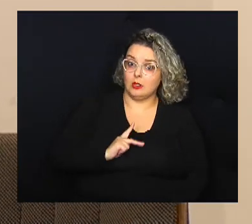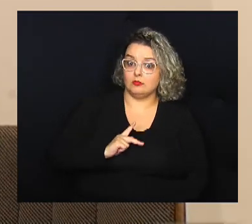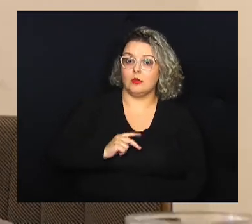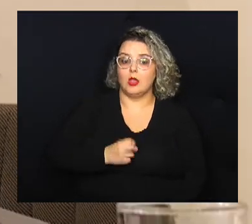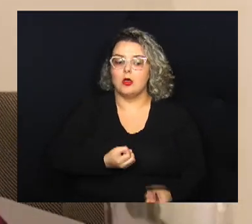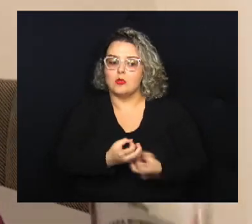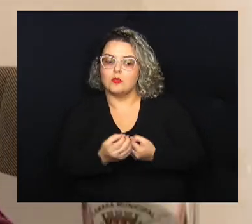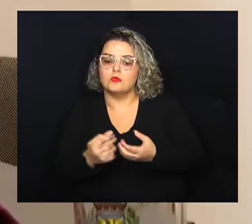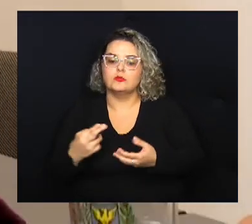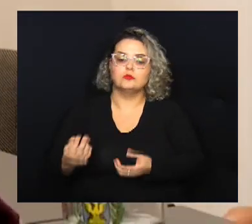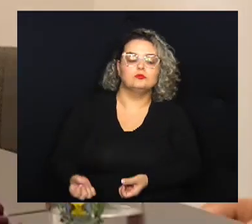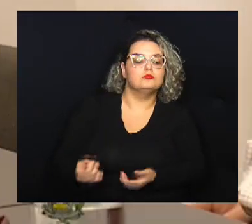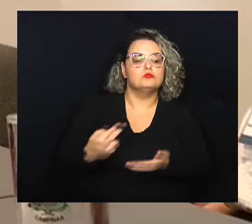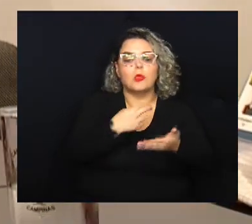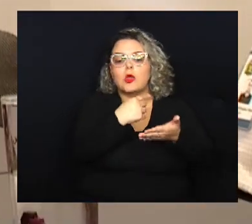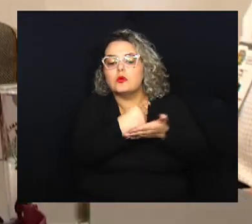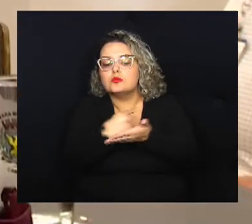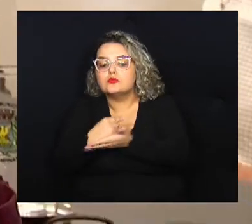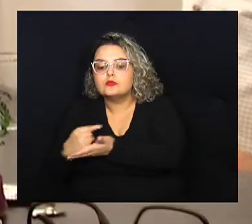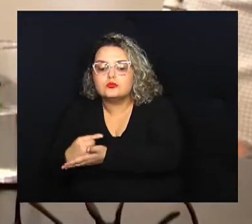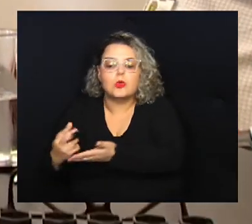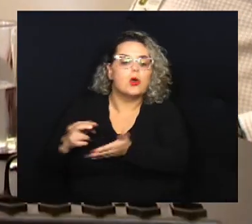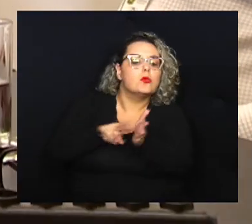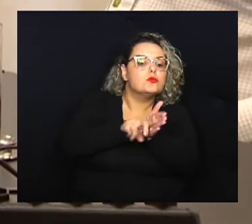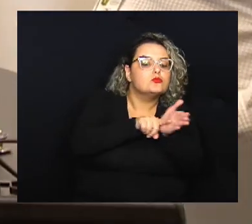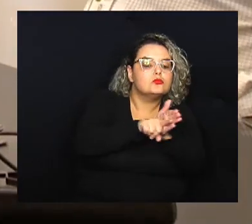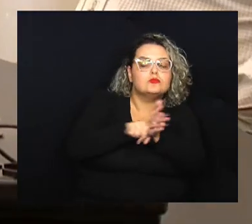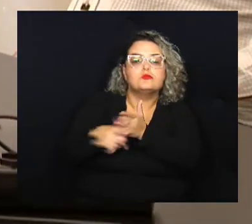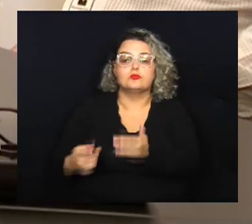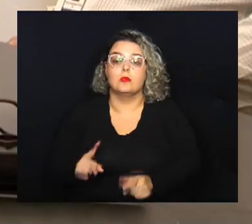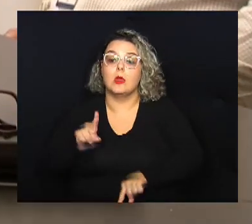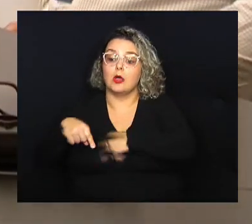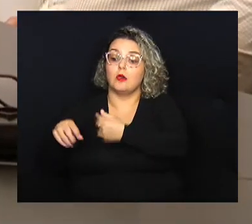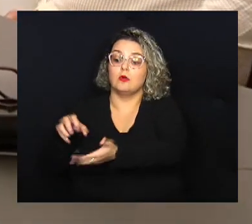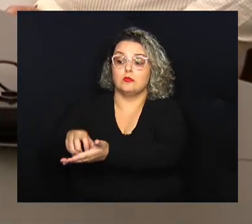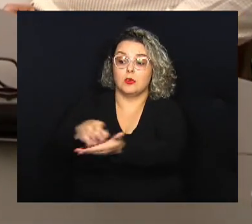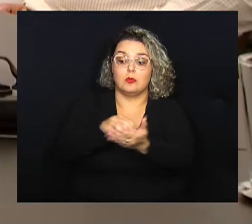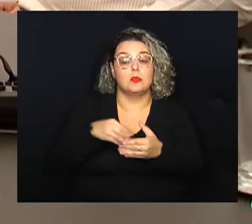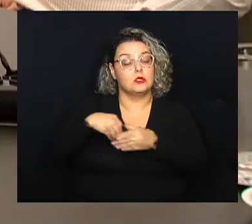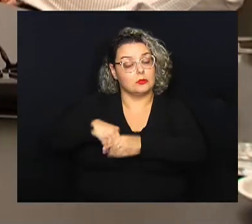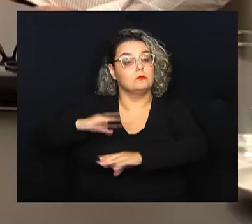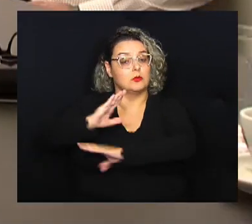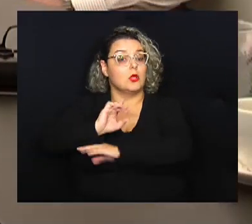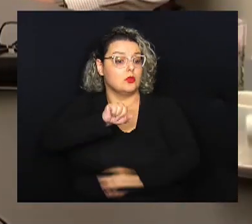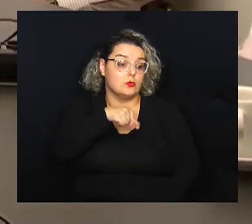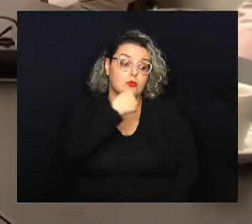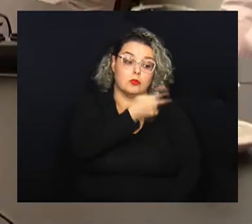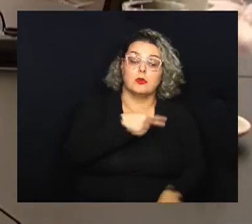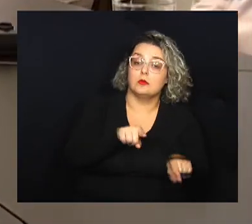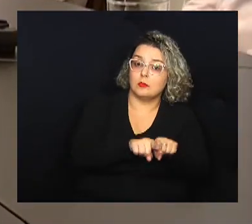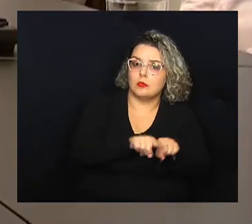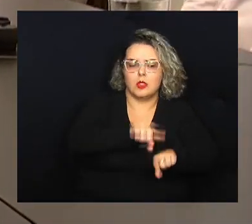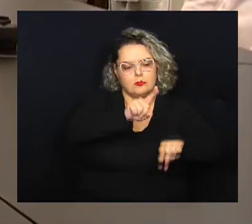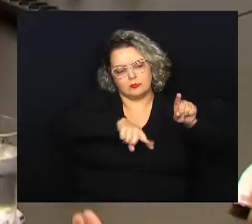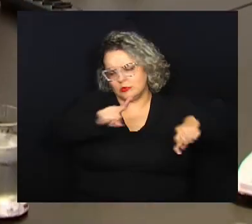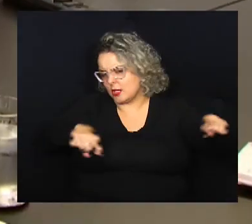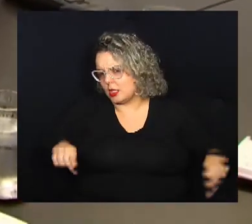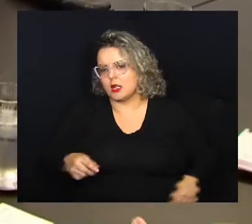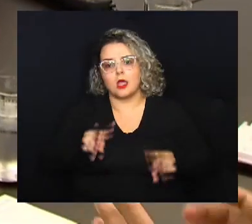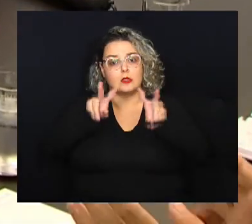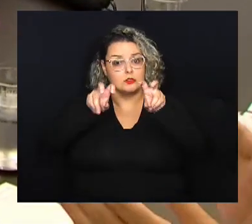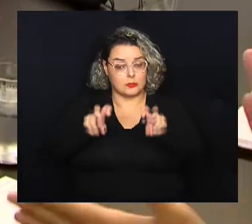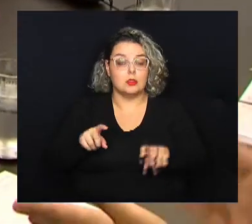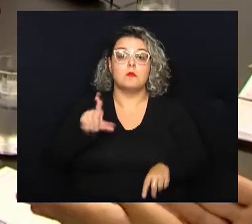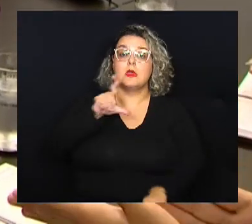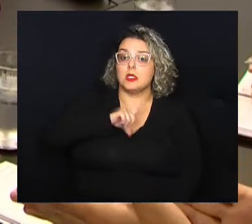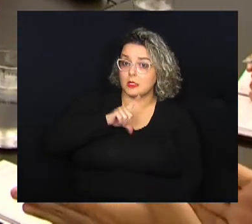junto a outros departamentos da Casa e a outros órgãos públicos externos sobre os mais variados temas. Ela ainda tem a